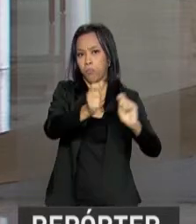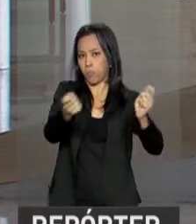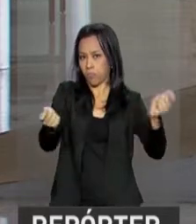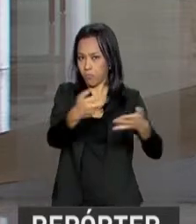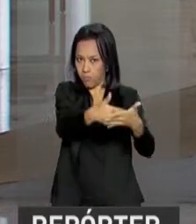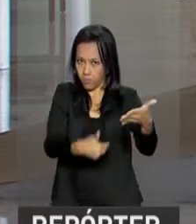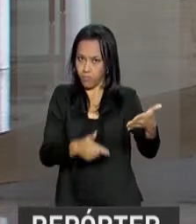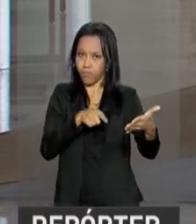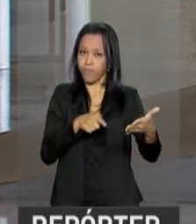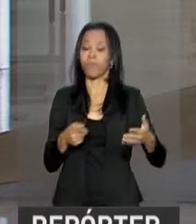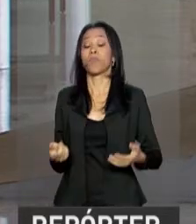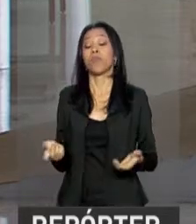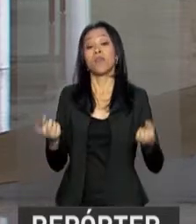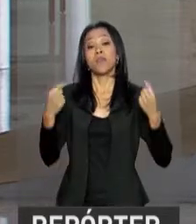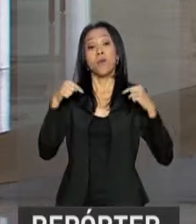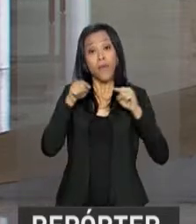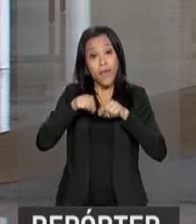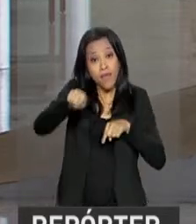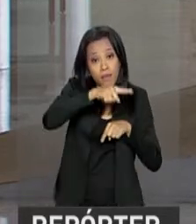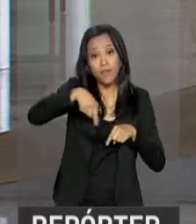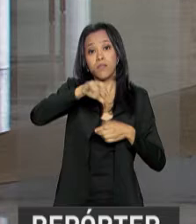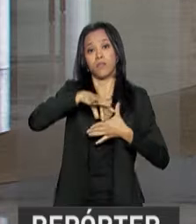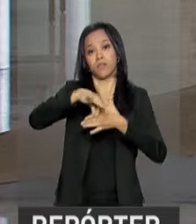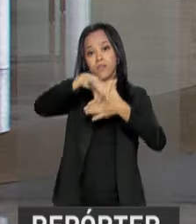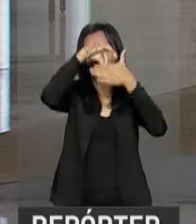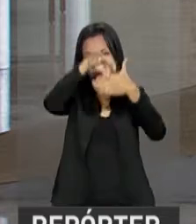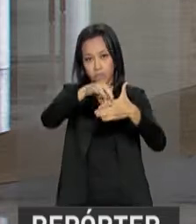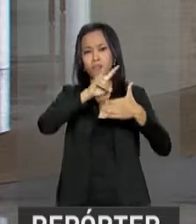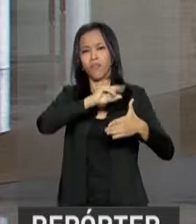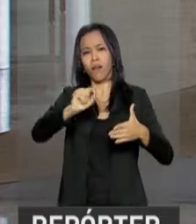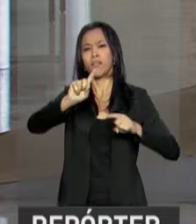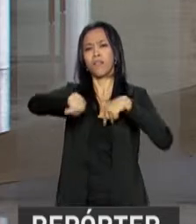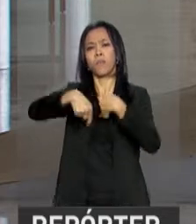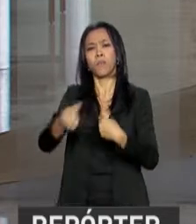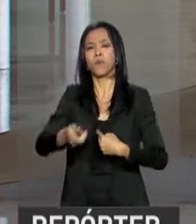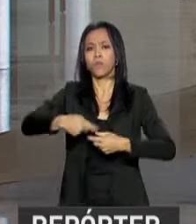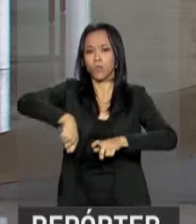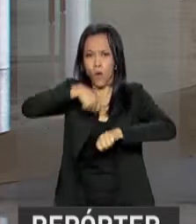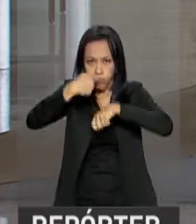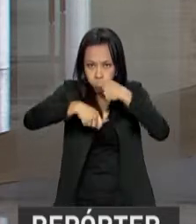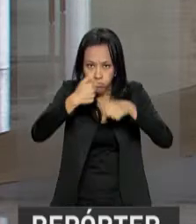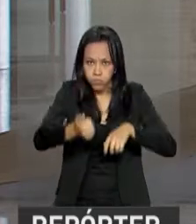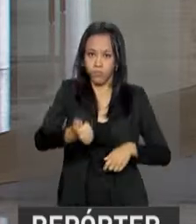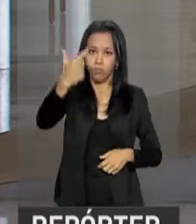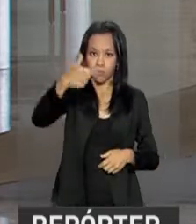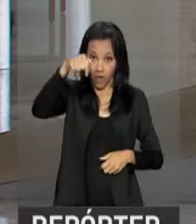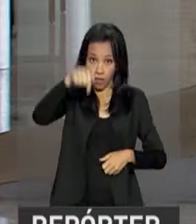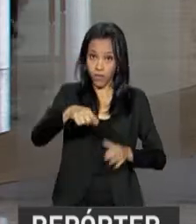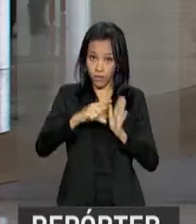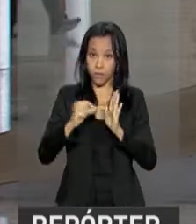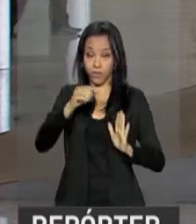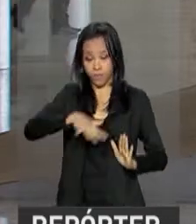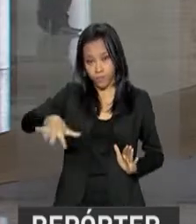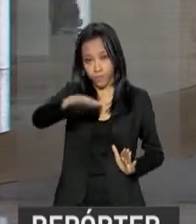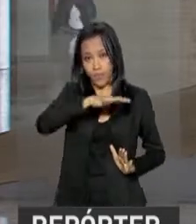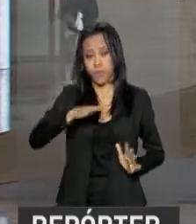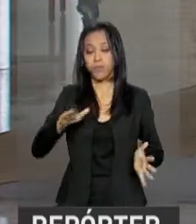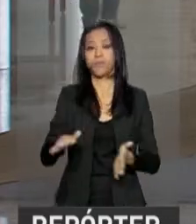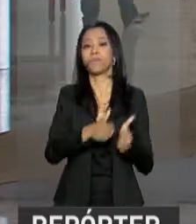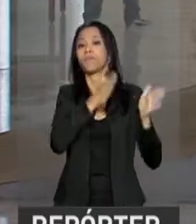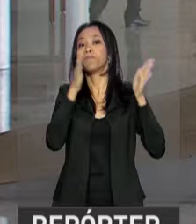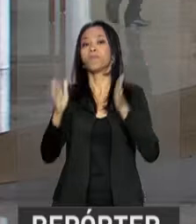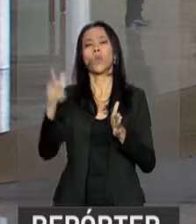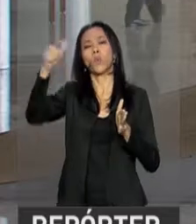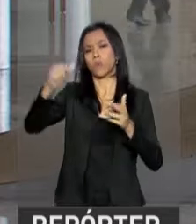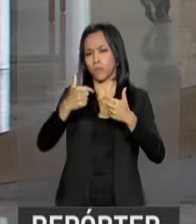e se esses líderes vão participar de um almoço com o presidente michel temer aqui mesmo no palácio do planalto mudando de assunto